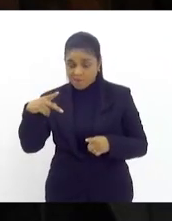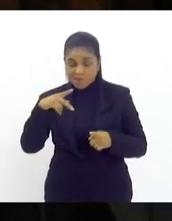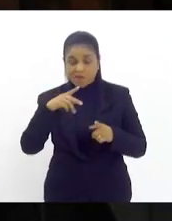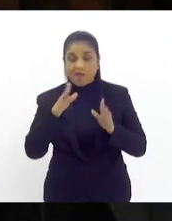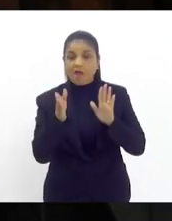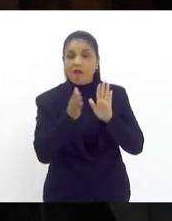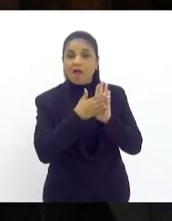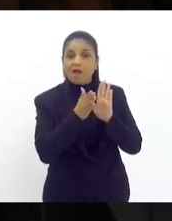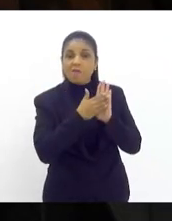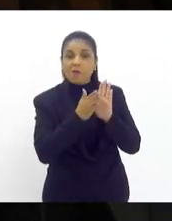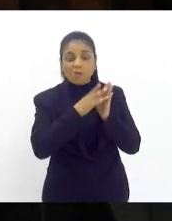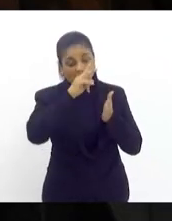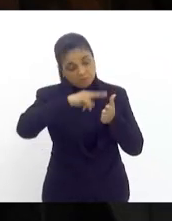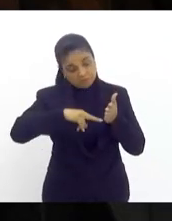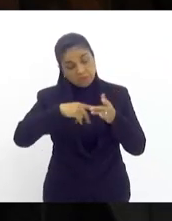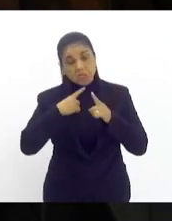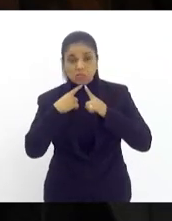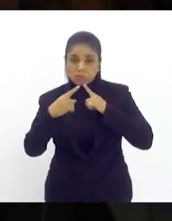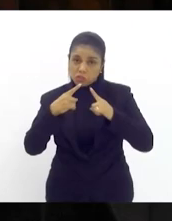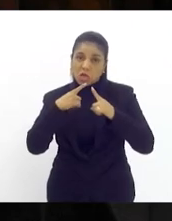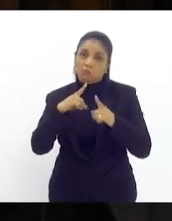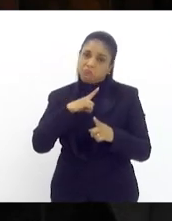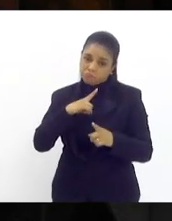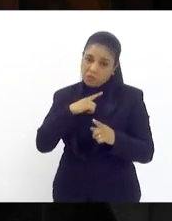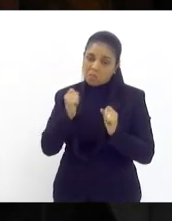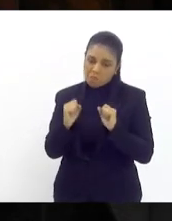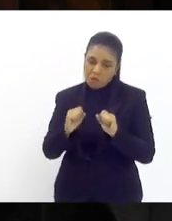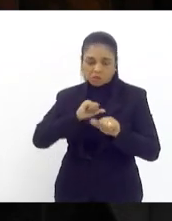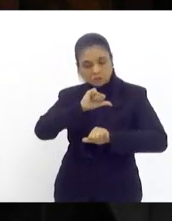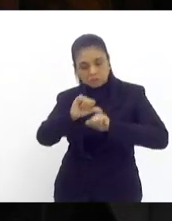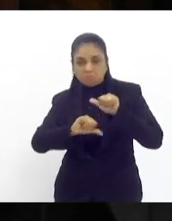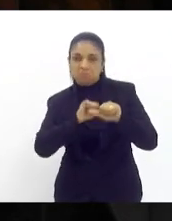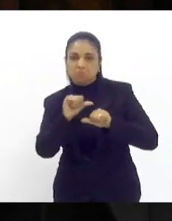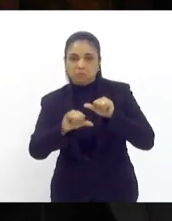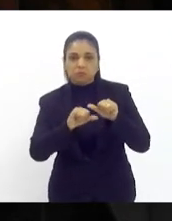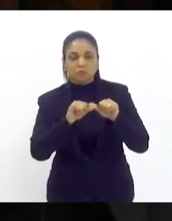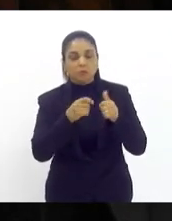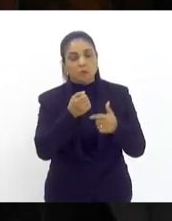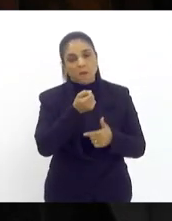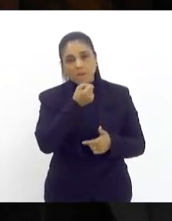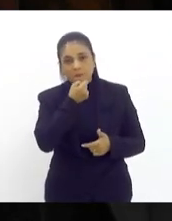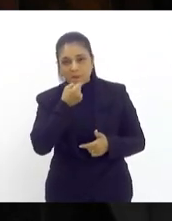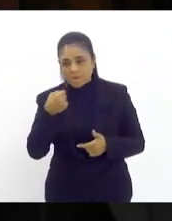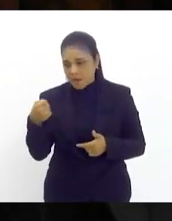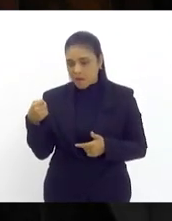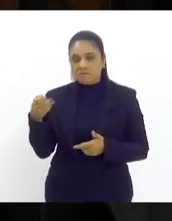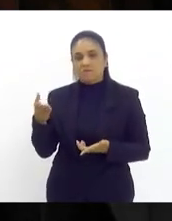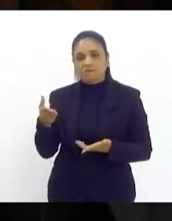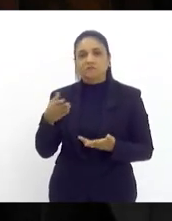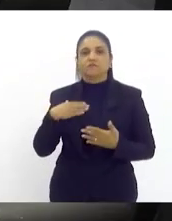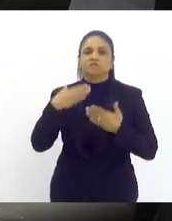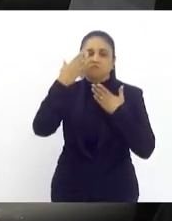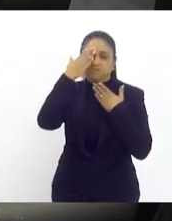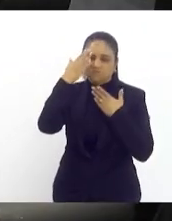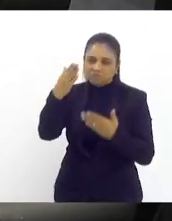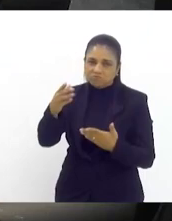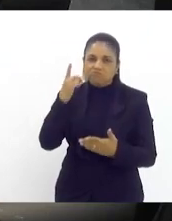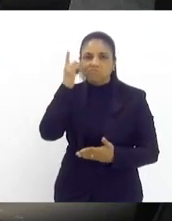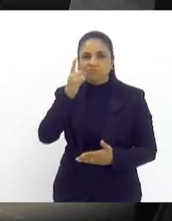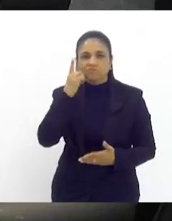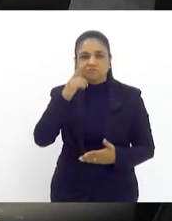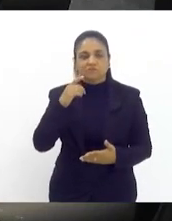vindo diálogo Pode ser que se avance alguma coisa então antes de continuar doa a parte avança Obrigado deputada Luis Paulo